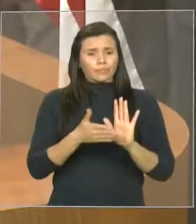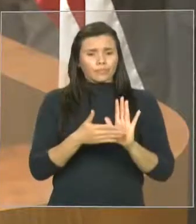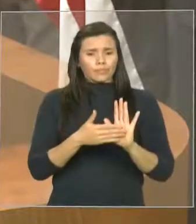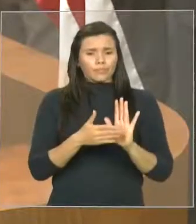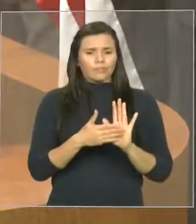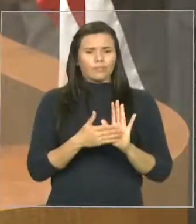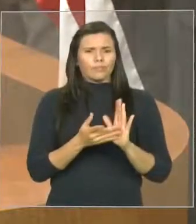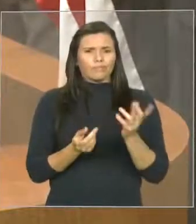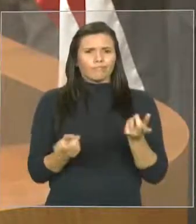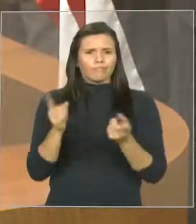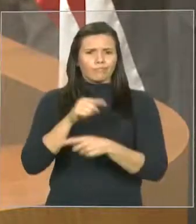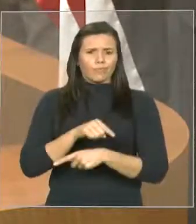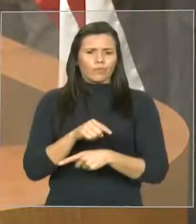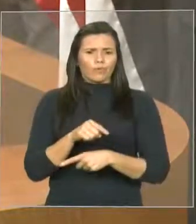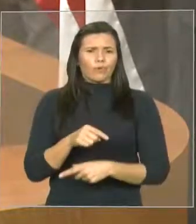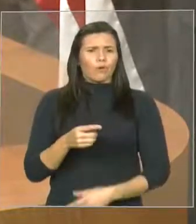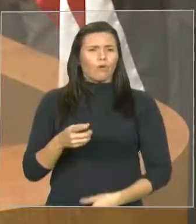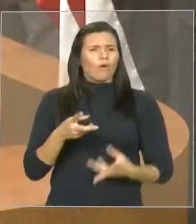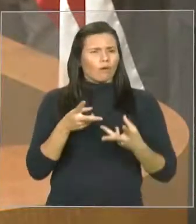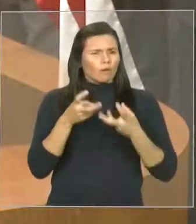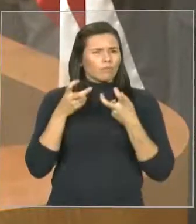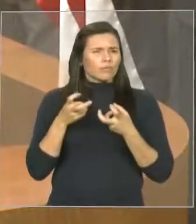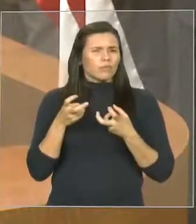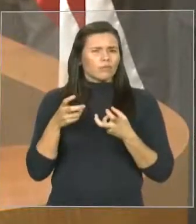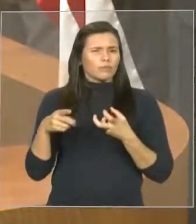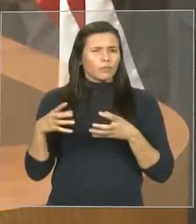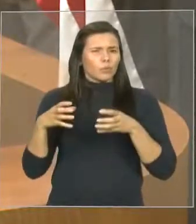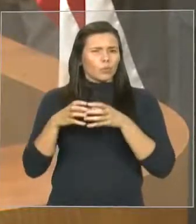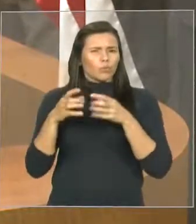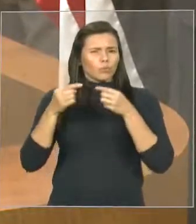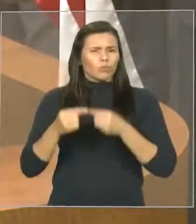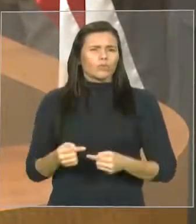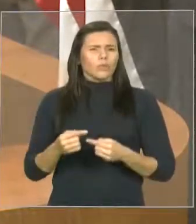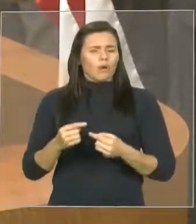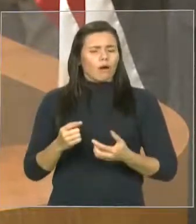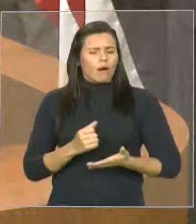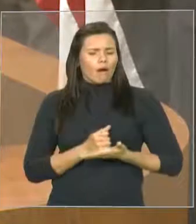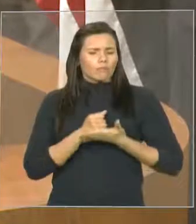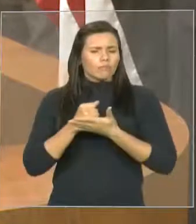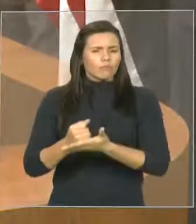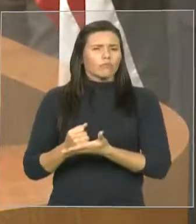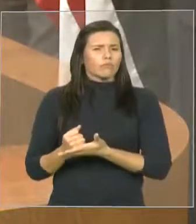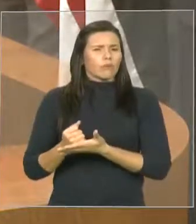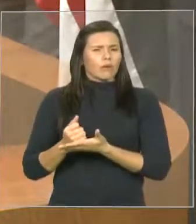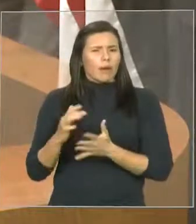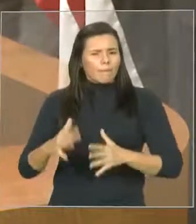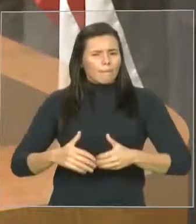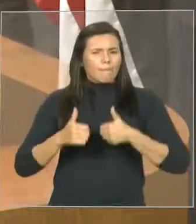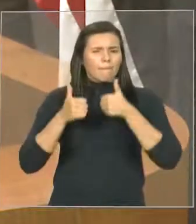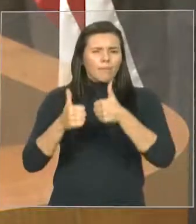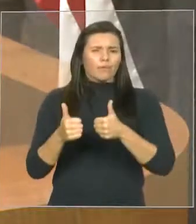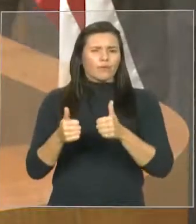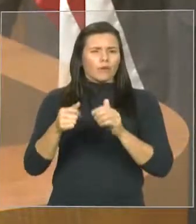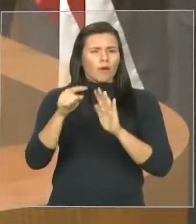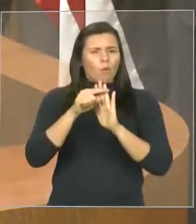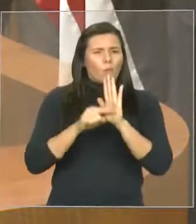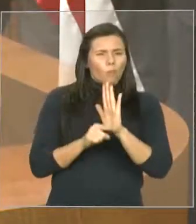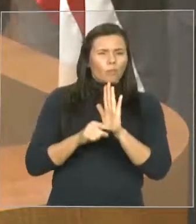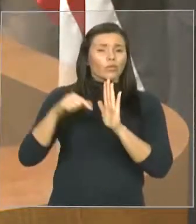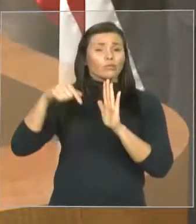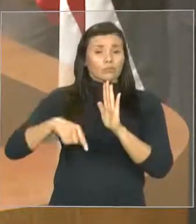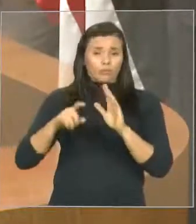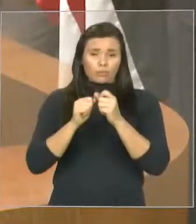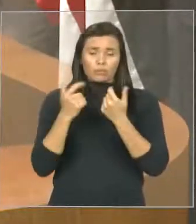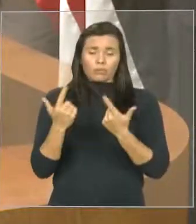pauta, veja só como a oposição contribui para o aperfeiçoamento dos projetos nessa casa, deputada Graça